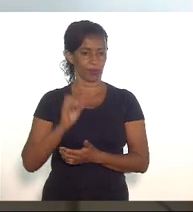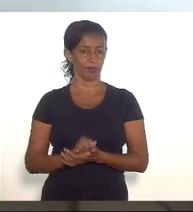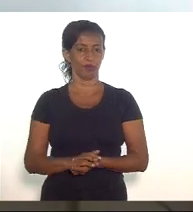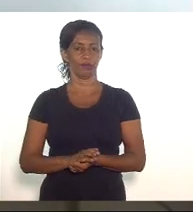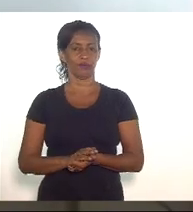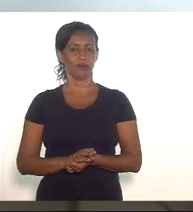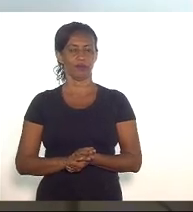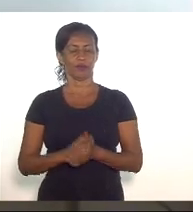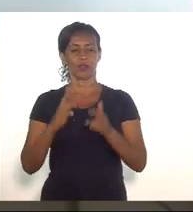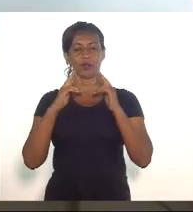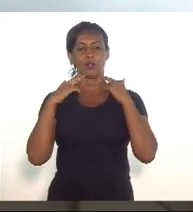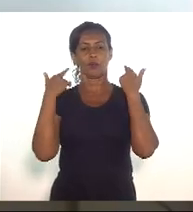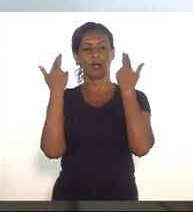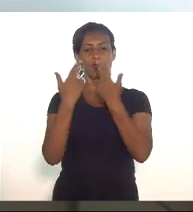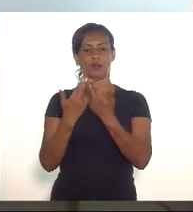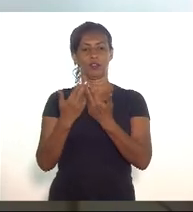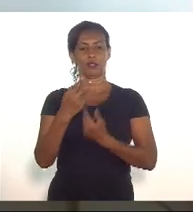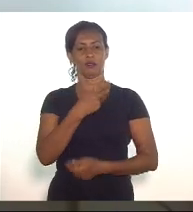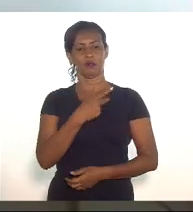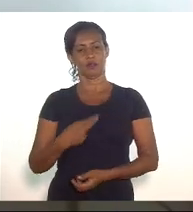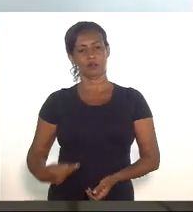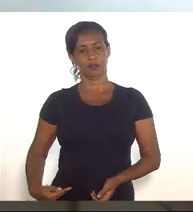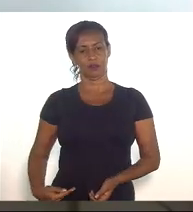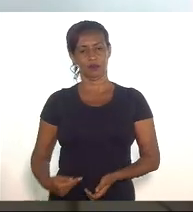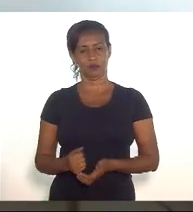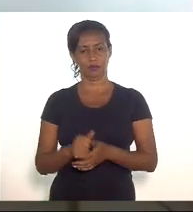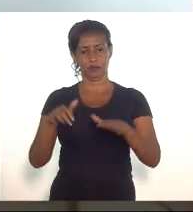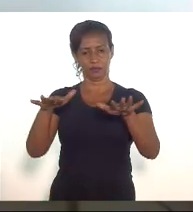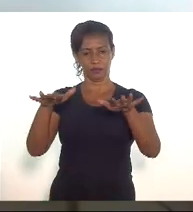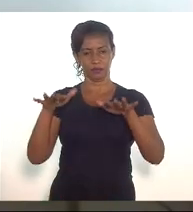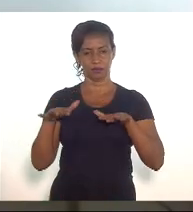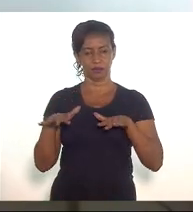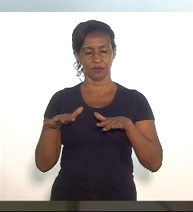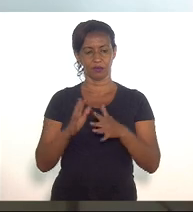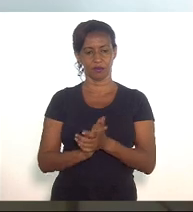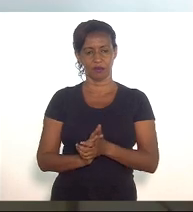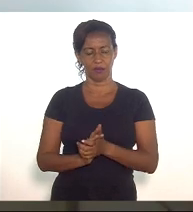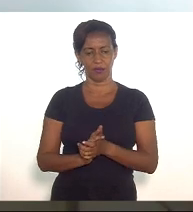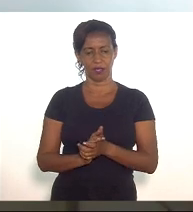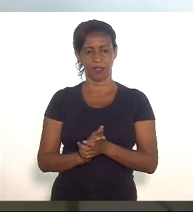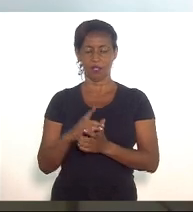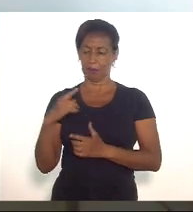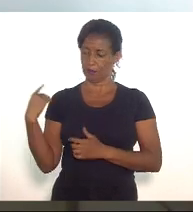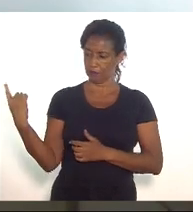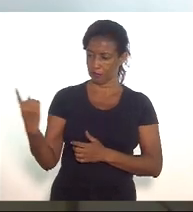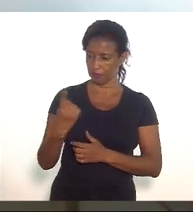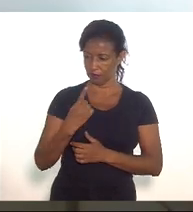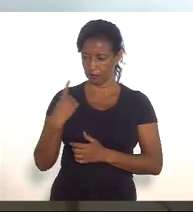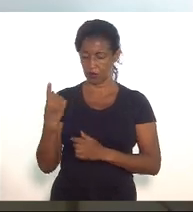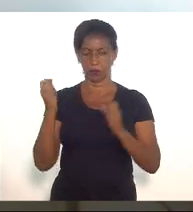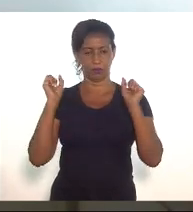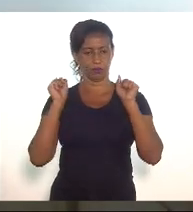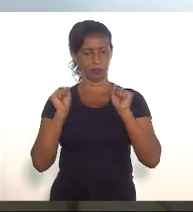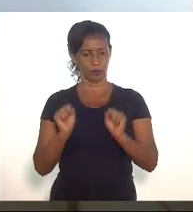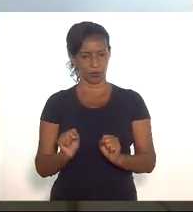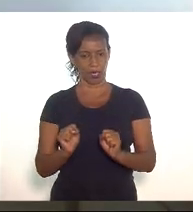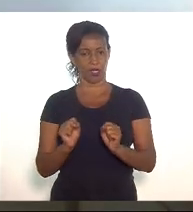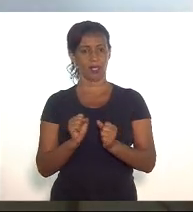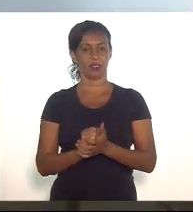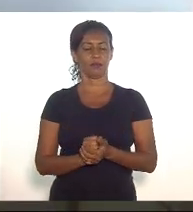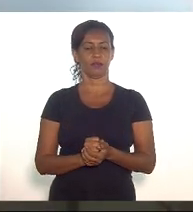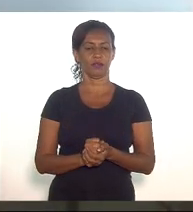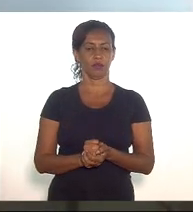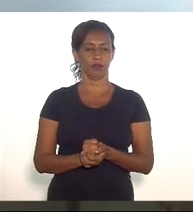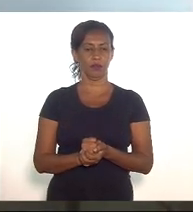uma audiência pública para que a gente pudesse deliberar nessa audiência